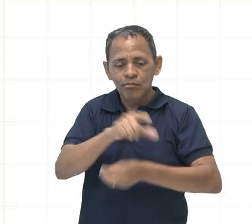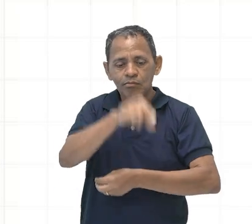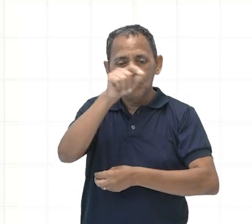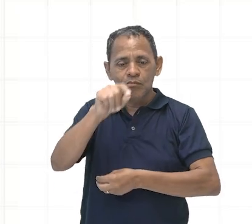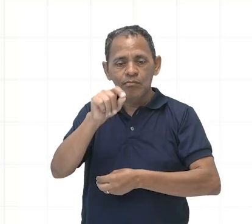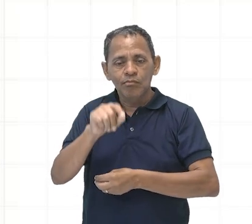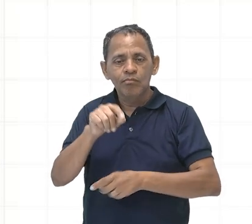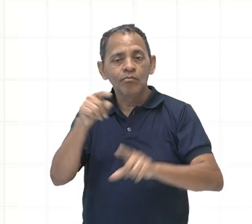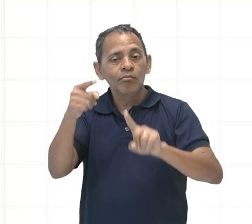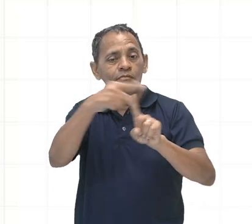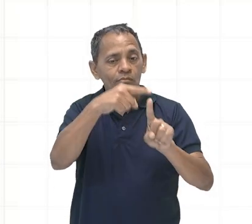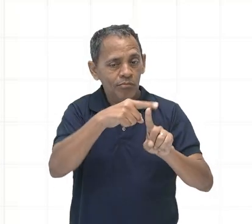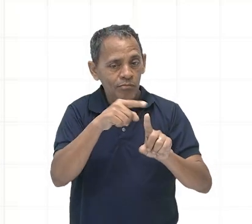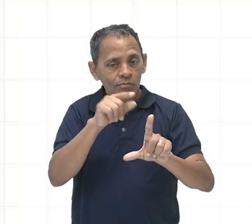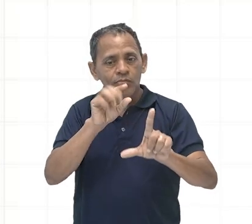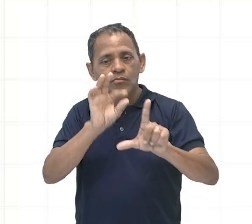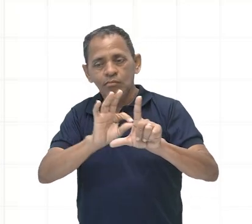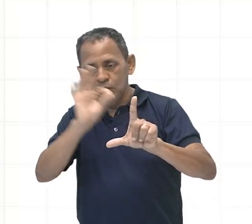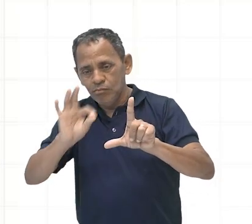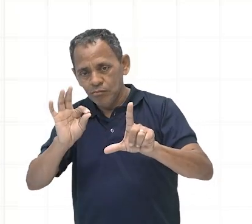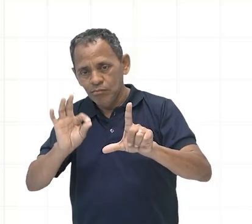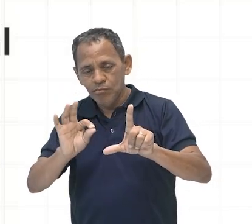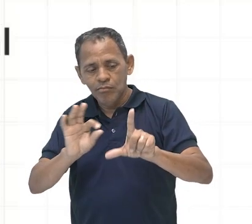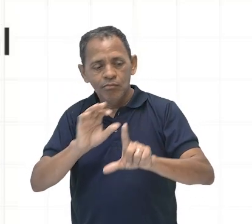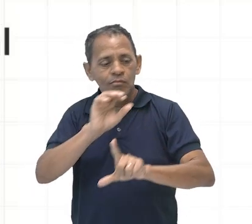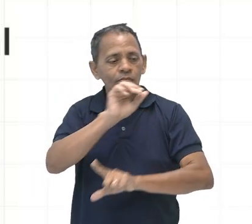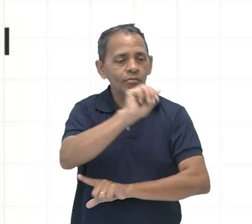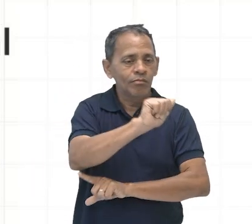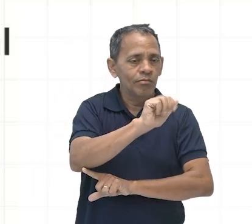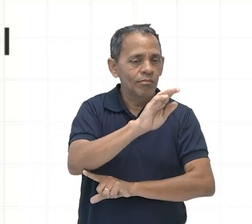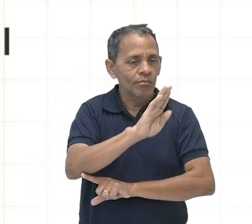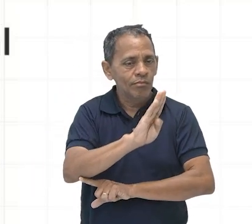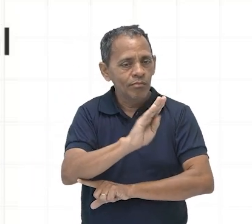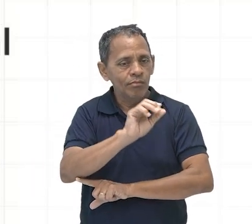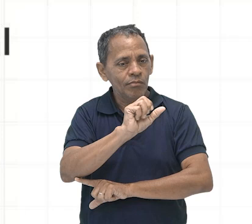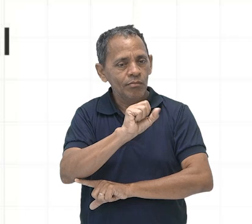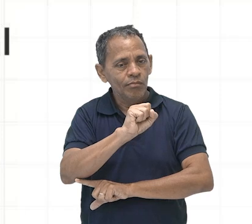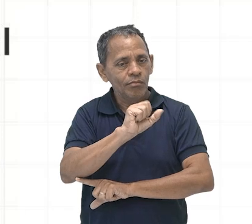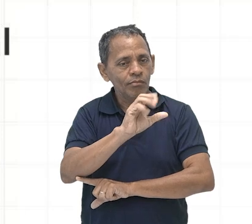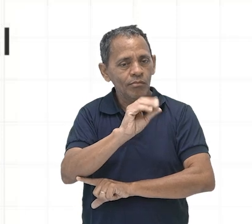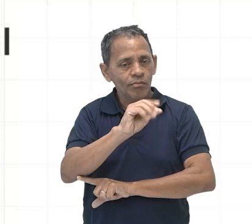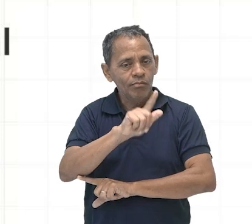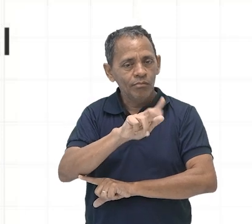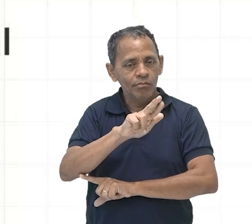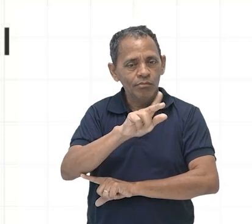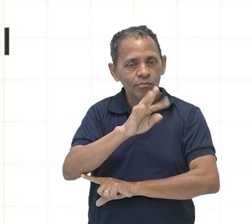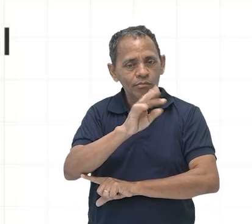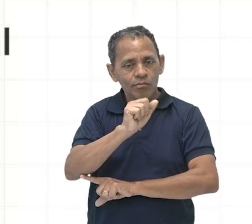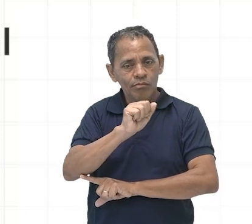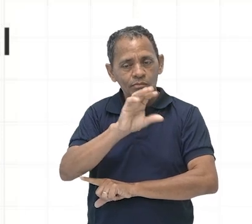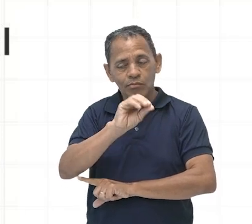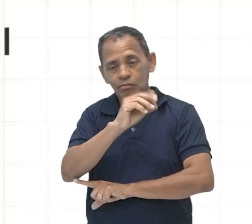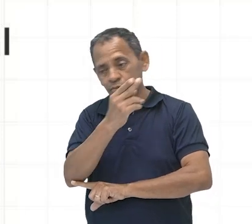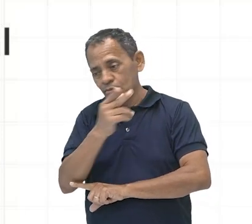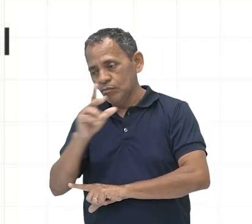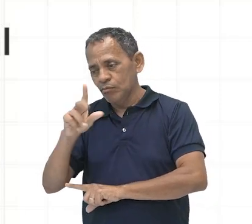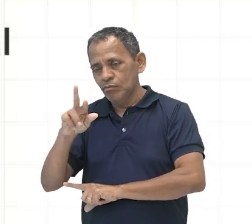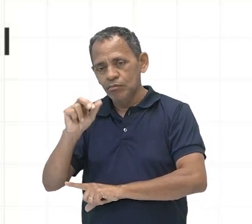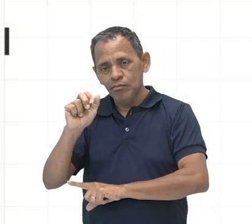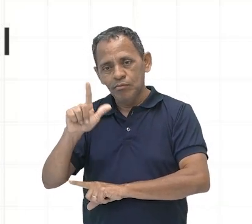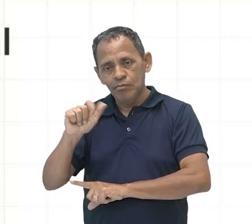a frequência relativa. Beleza? Depois, eu vou rotular os eixos. O eixo